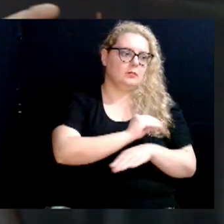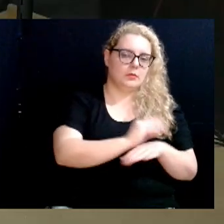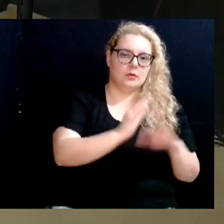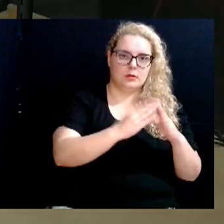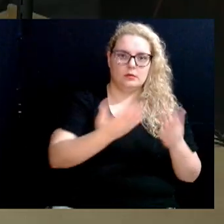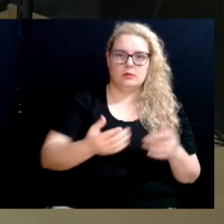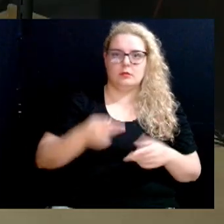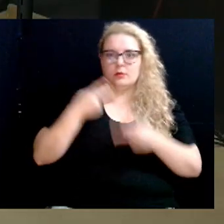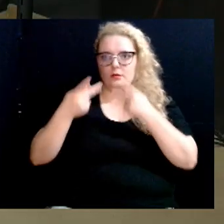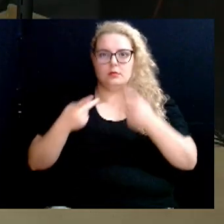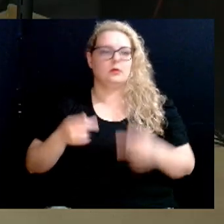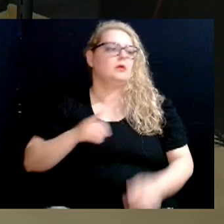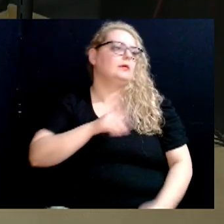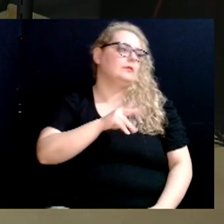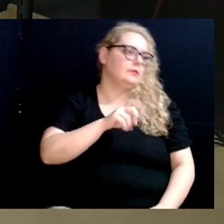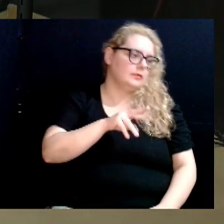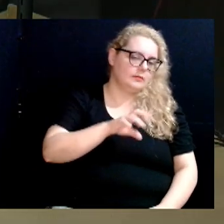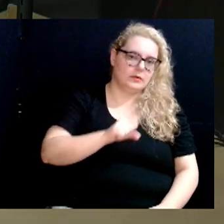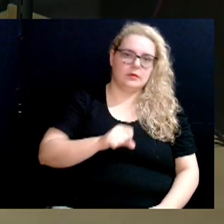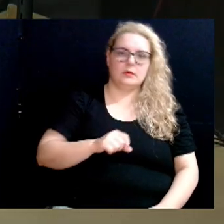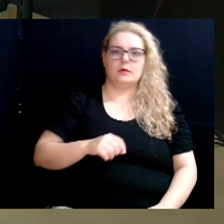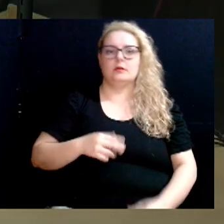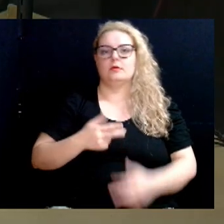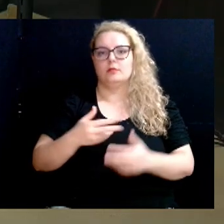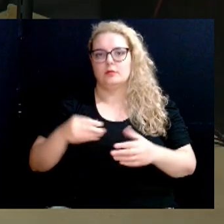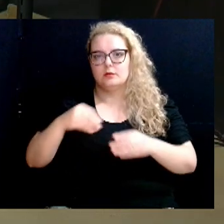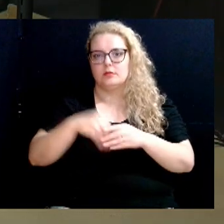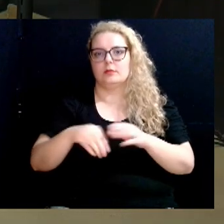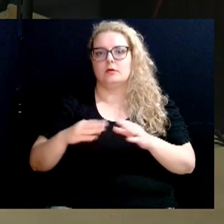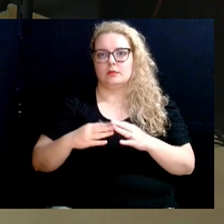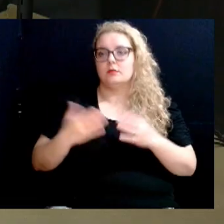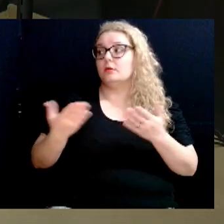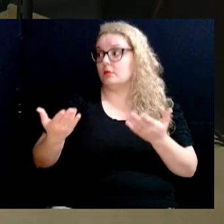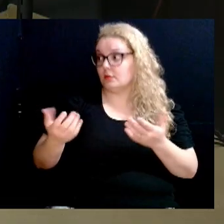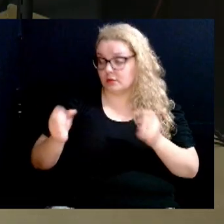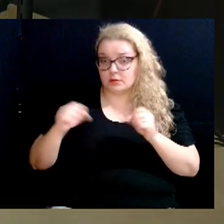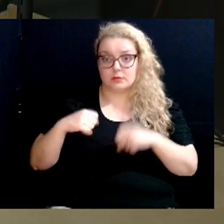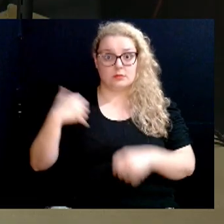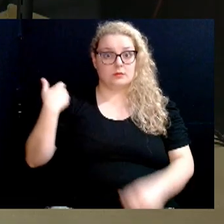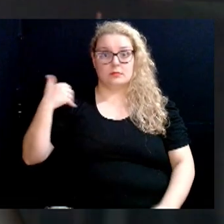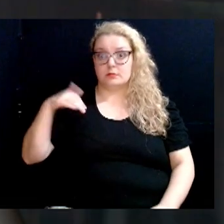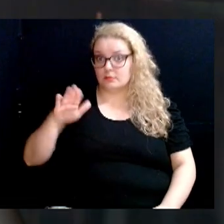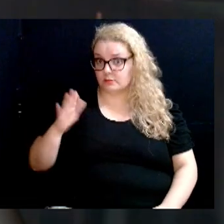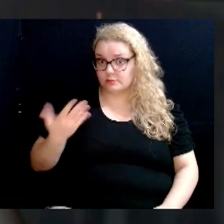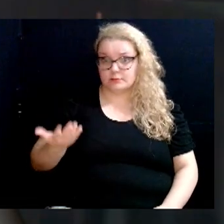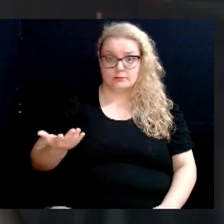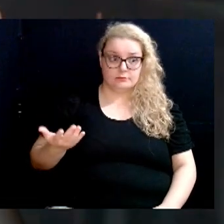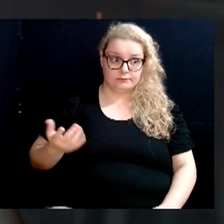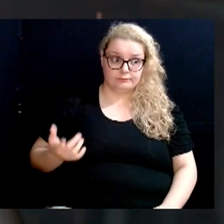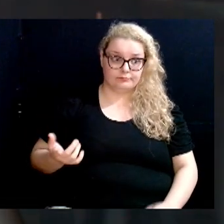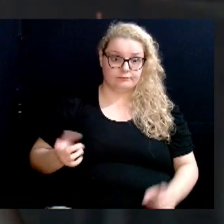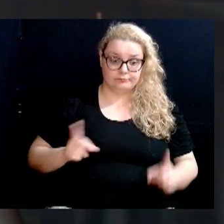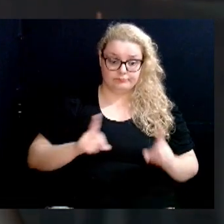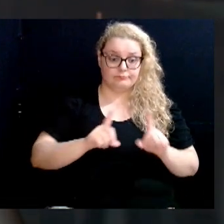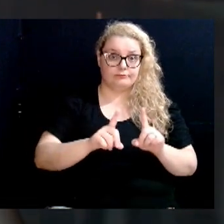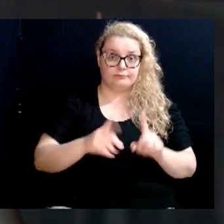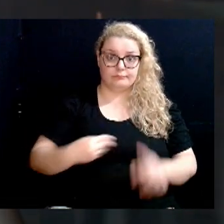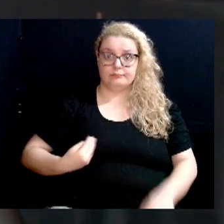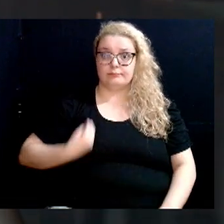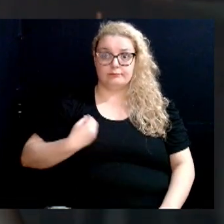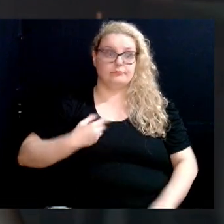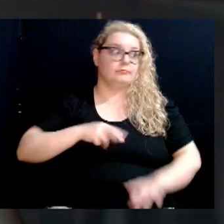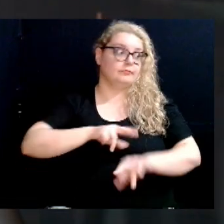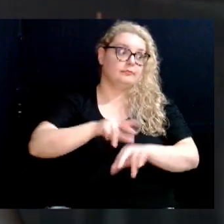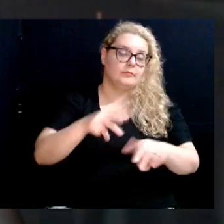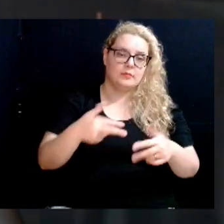né? Tarefas. Que acompanham adultos que vivem uma vida demandada, né, e não estão